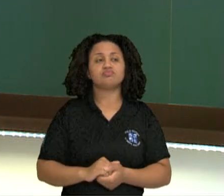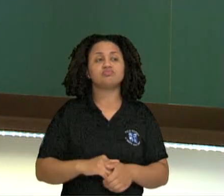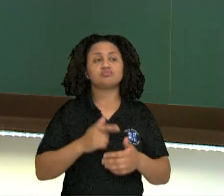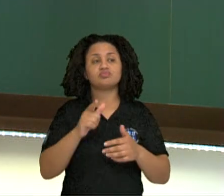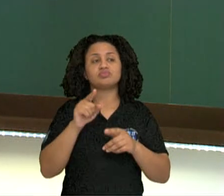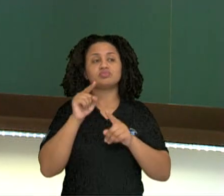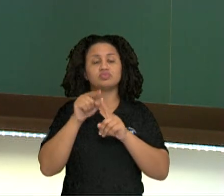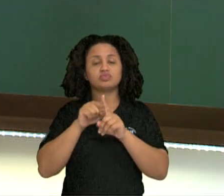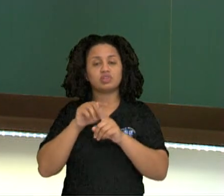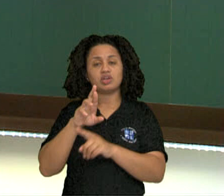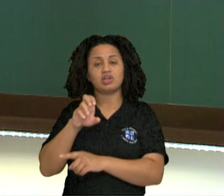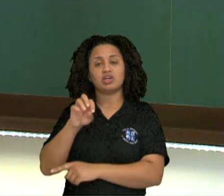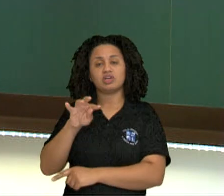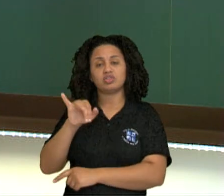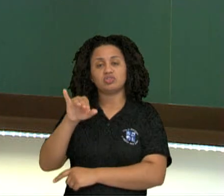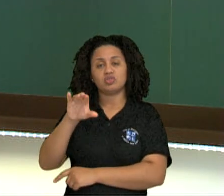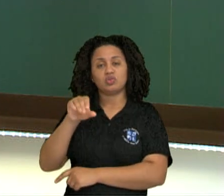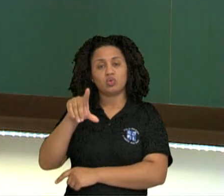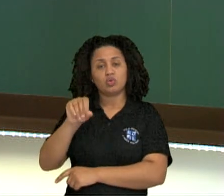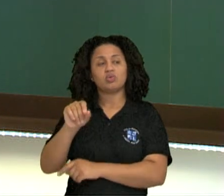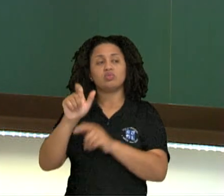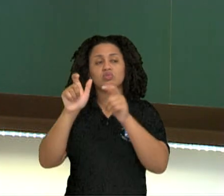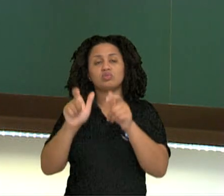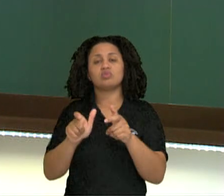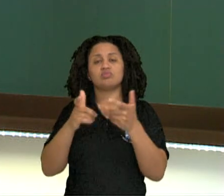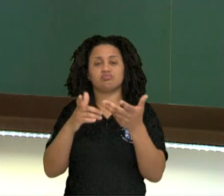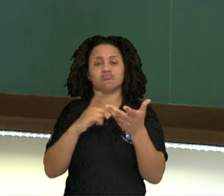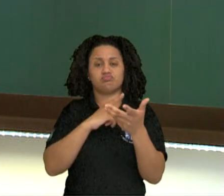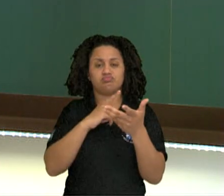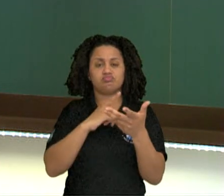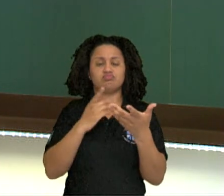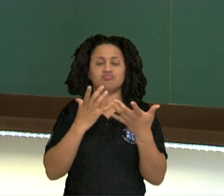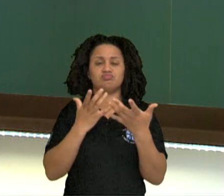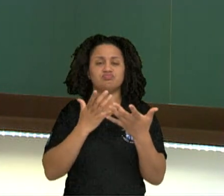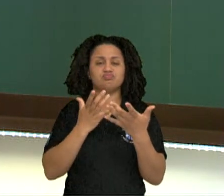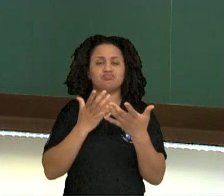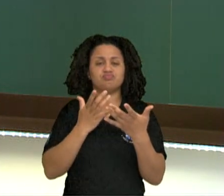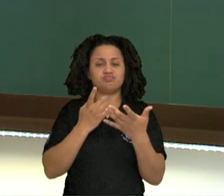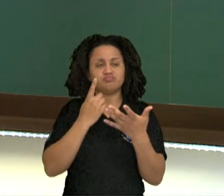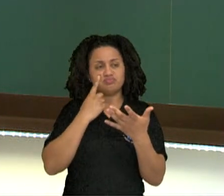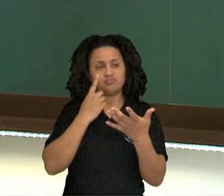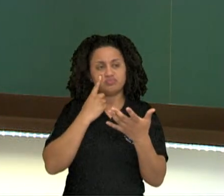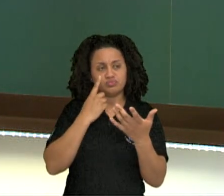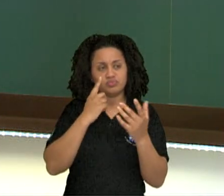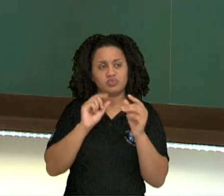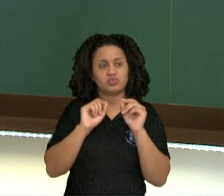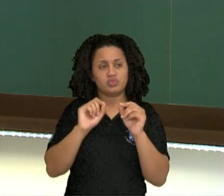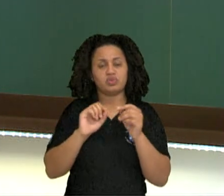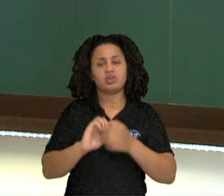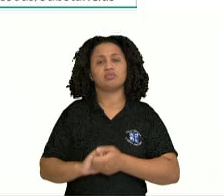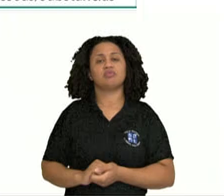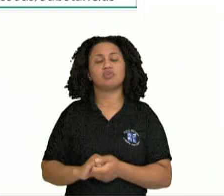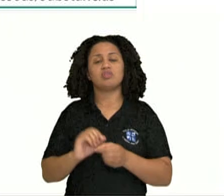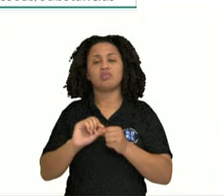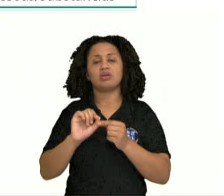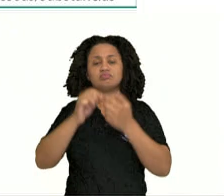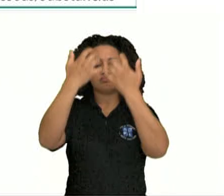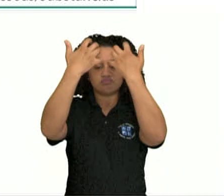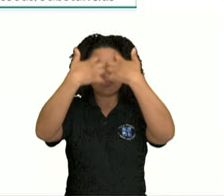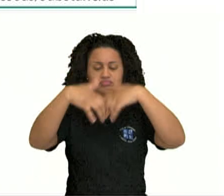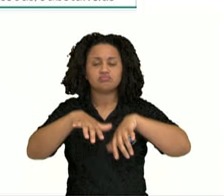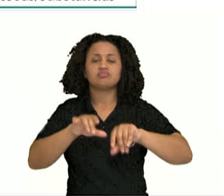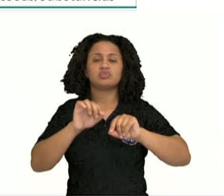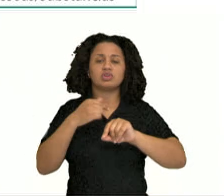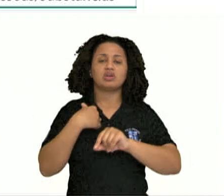retículo endoplasmático liso é uma estrutura né uma ali seria aqui a paz esse metabolismo de